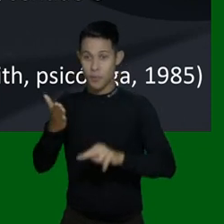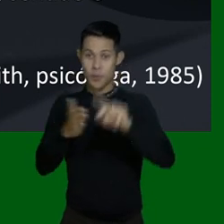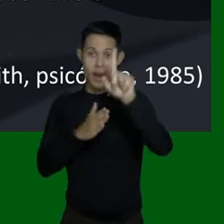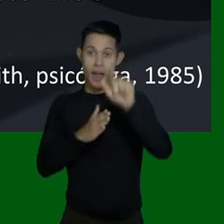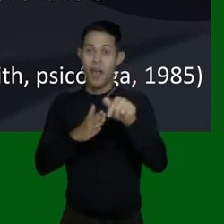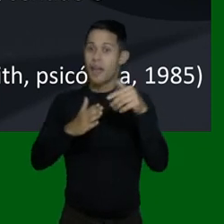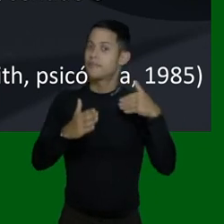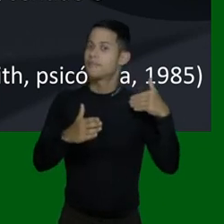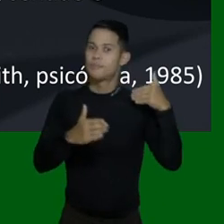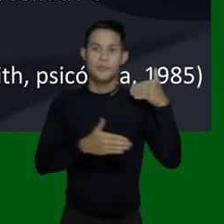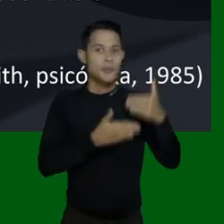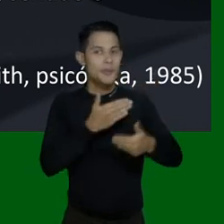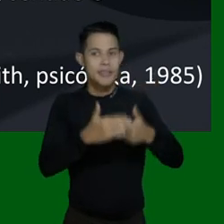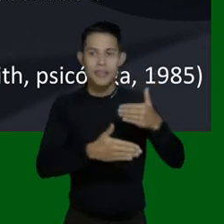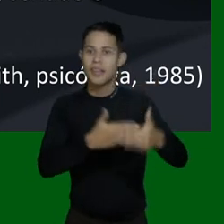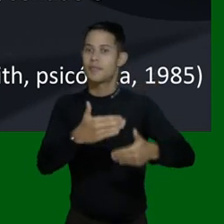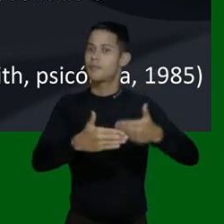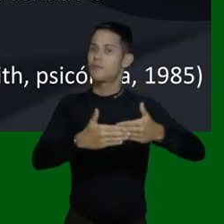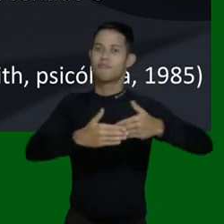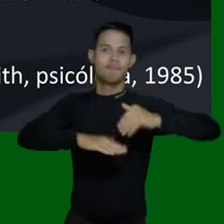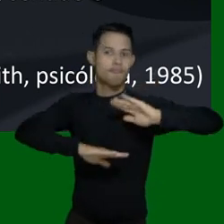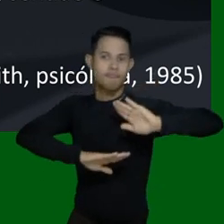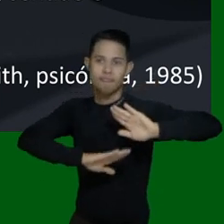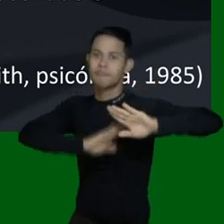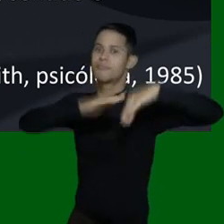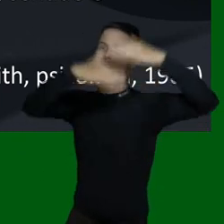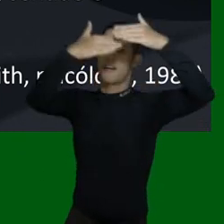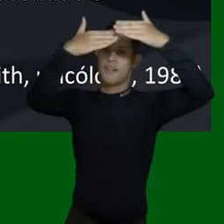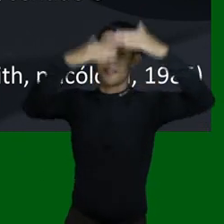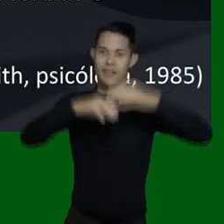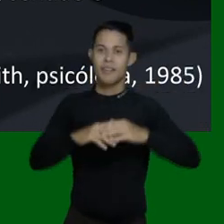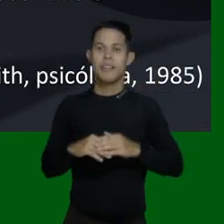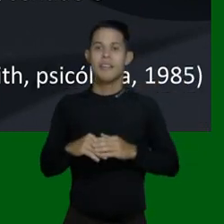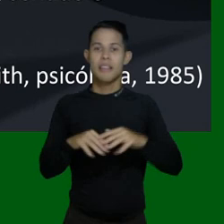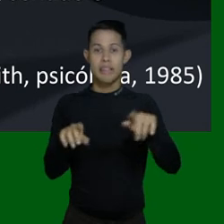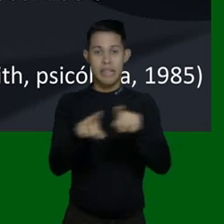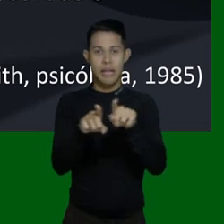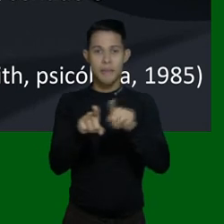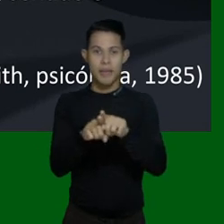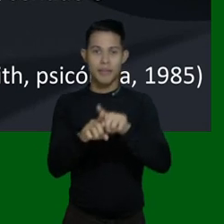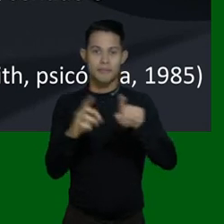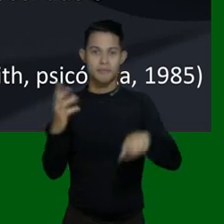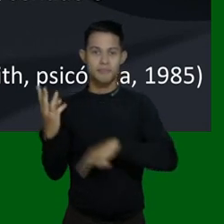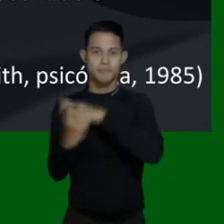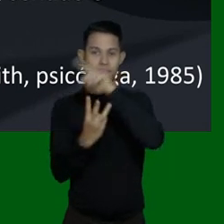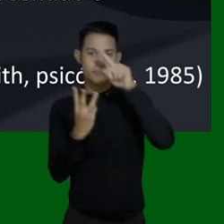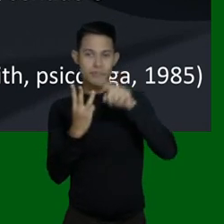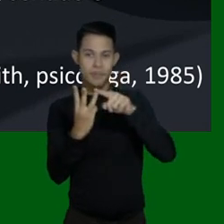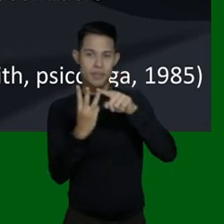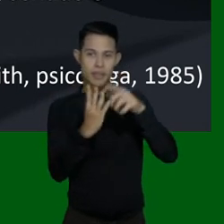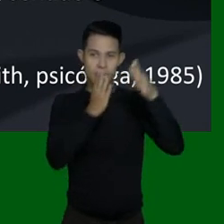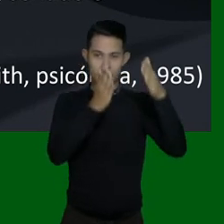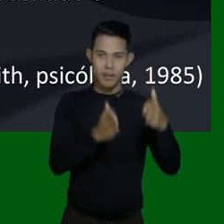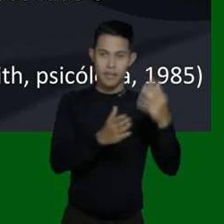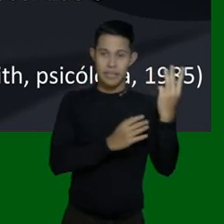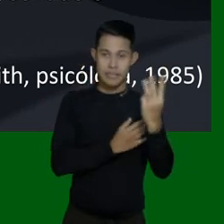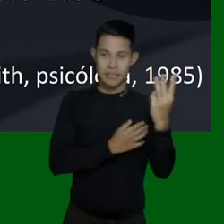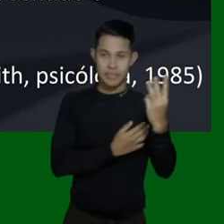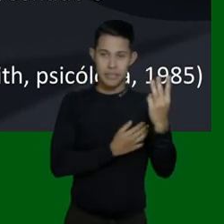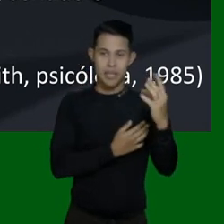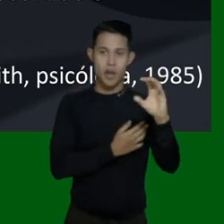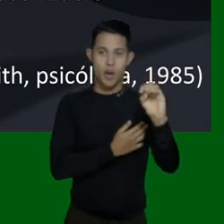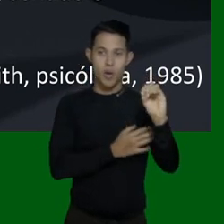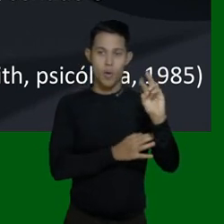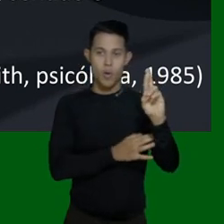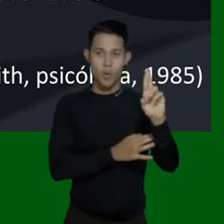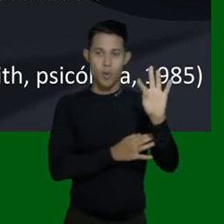muito à frente né e a ortográfica que já tem uma ação que é um